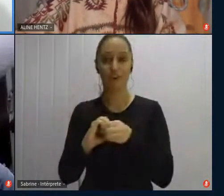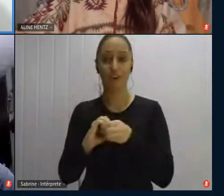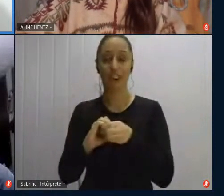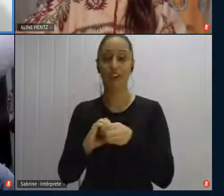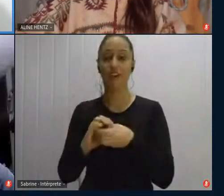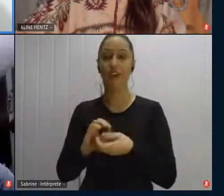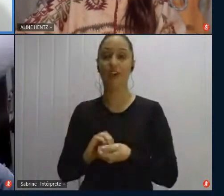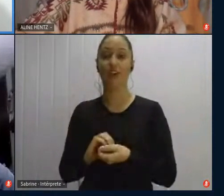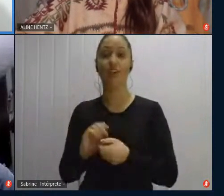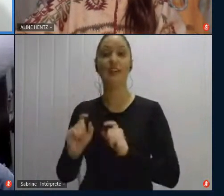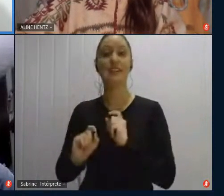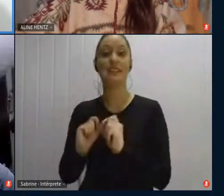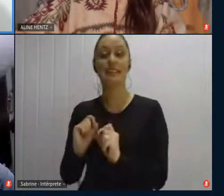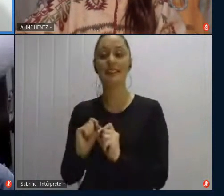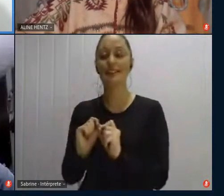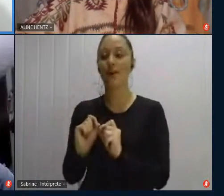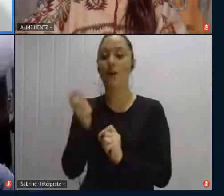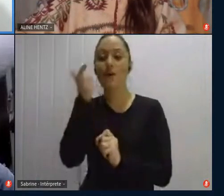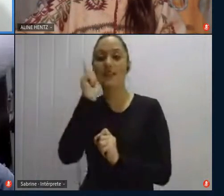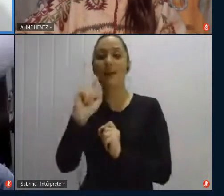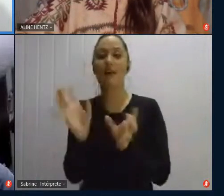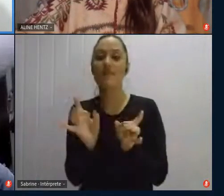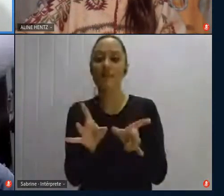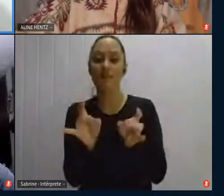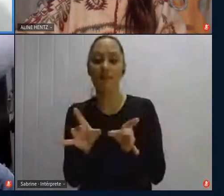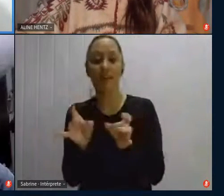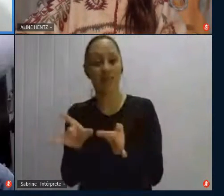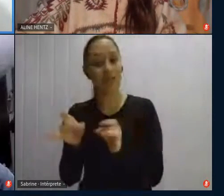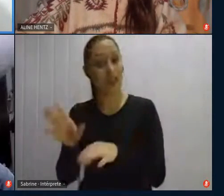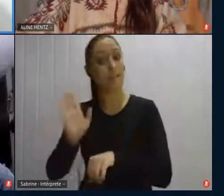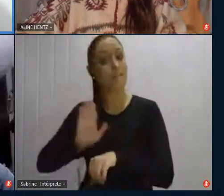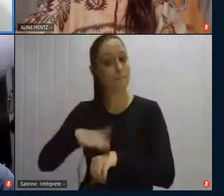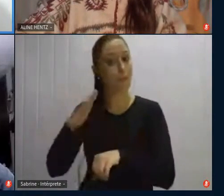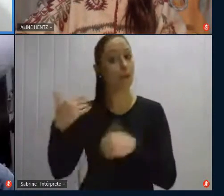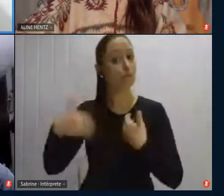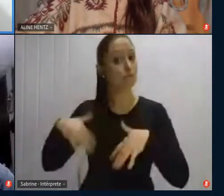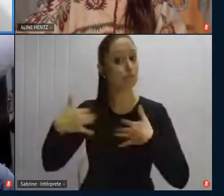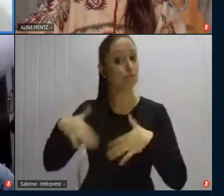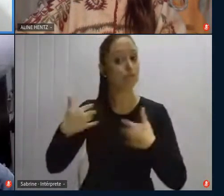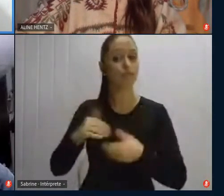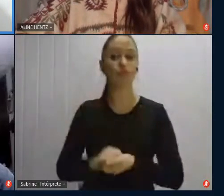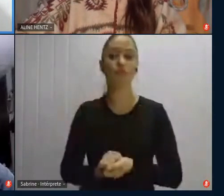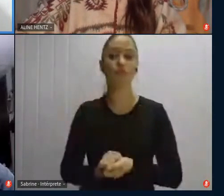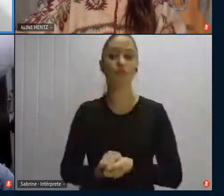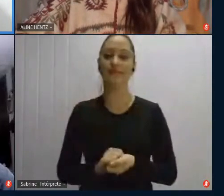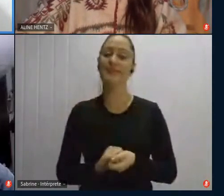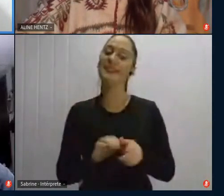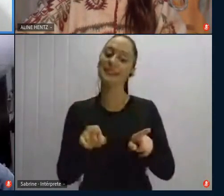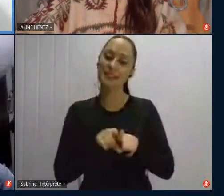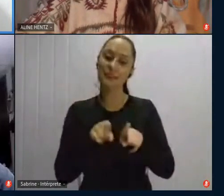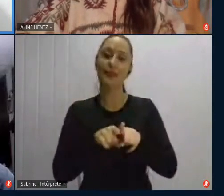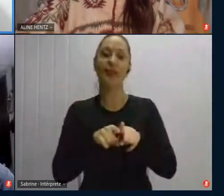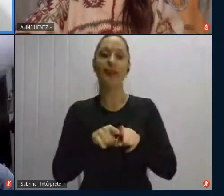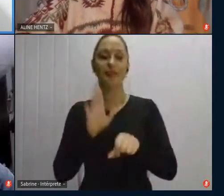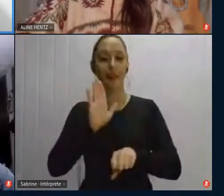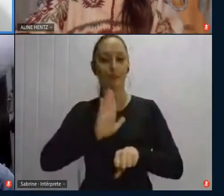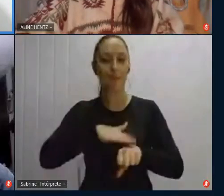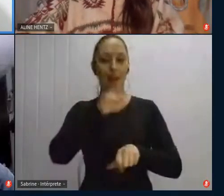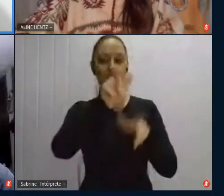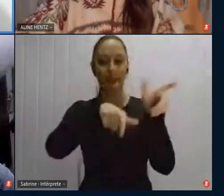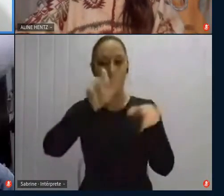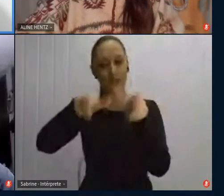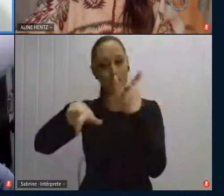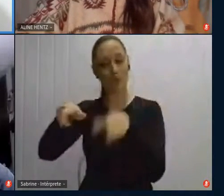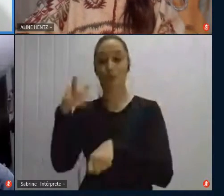comercialização aumentou bastante, né, as vendas aumentaram muito, e também mais pessoas tiveram acesso aos produtos